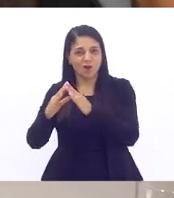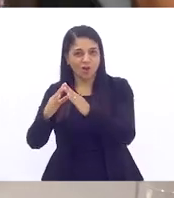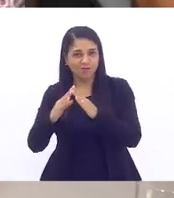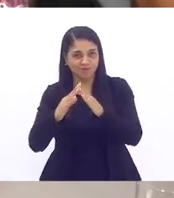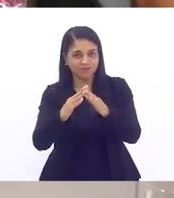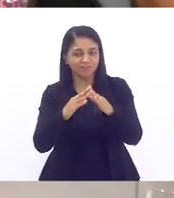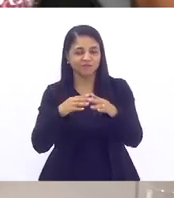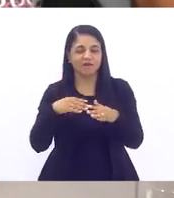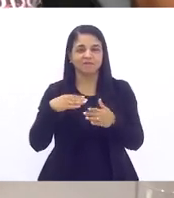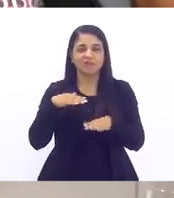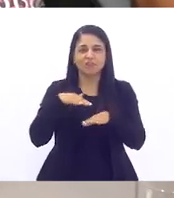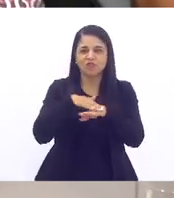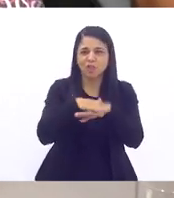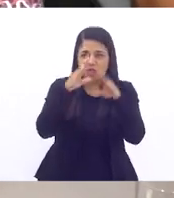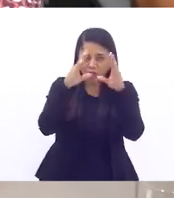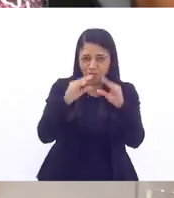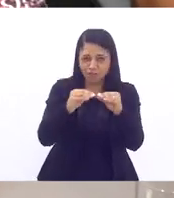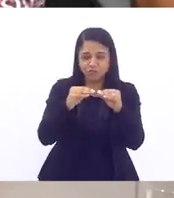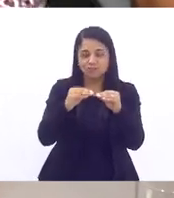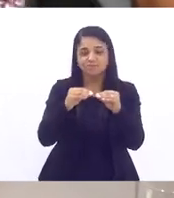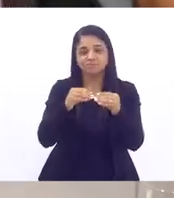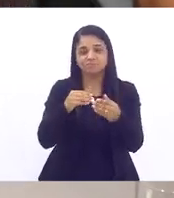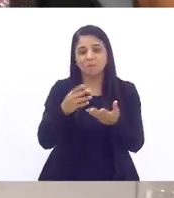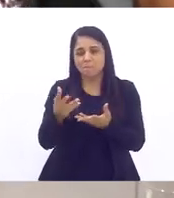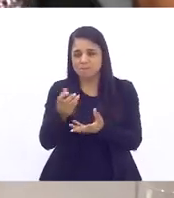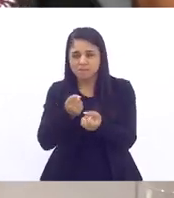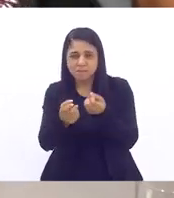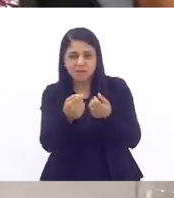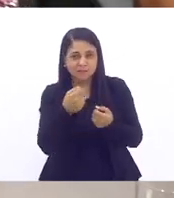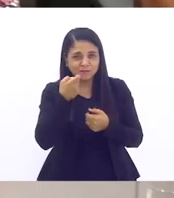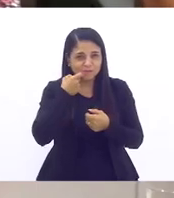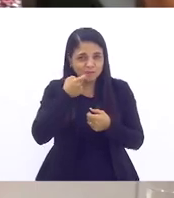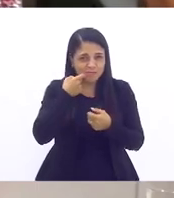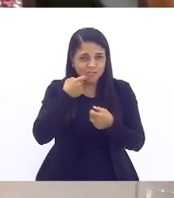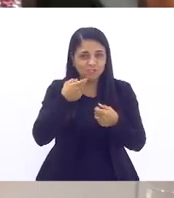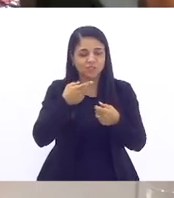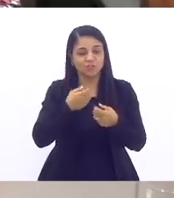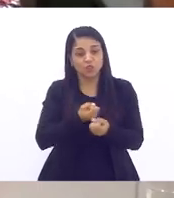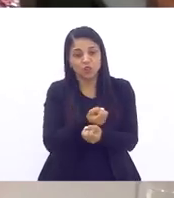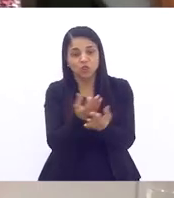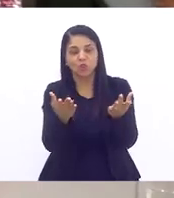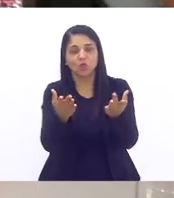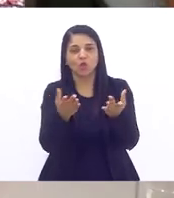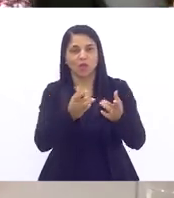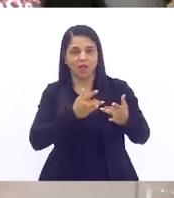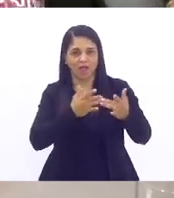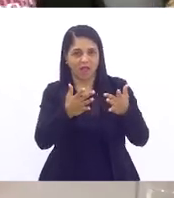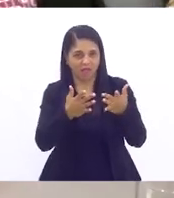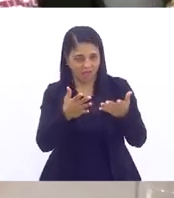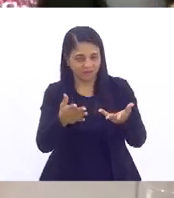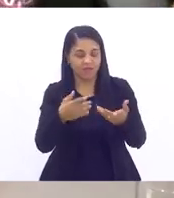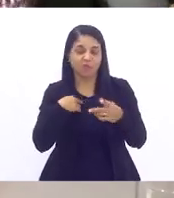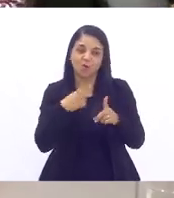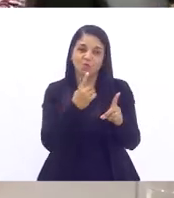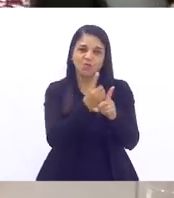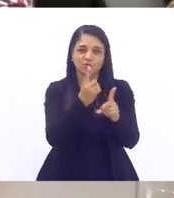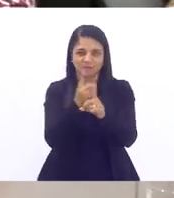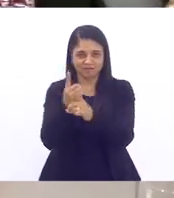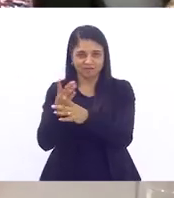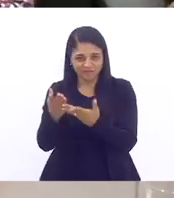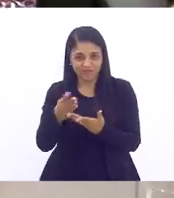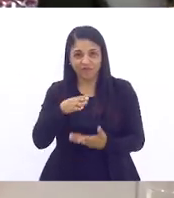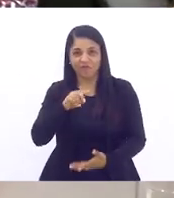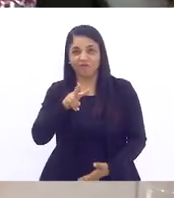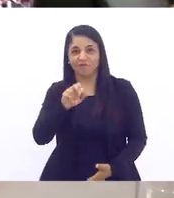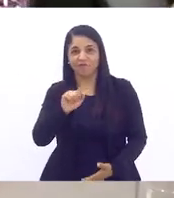o peixe para doar no dia seguinte então foi aonde eu conheci o Vanderson e adotei como minha família eu vou ser formado